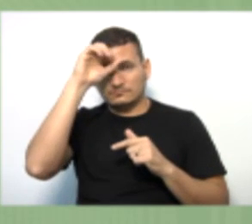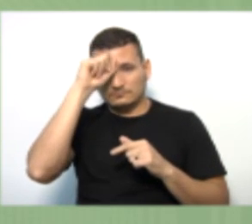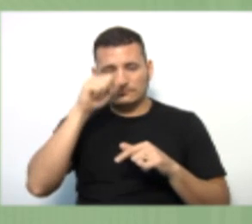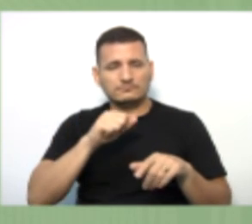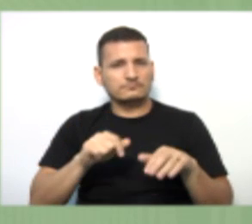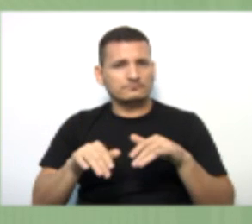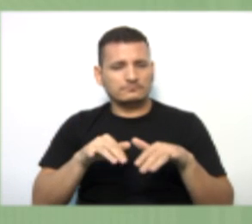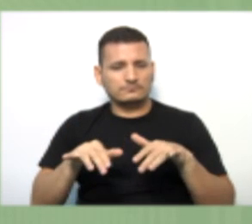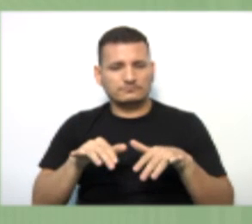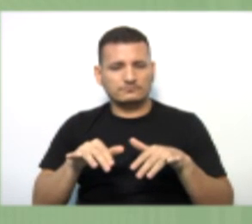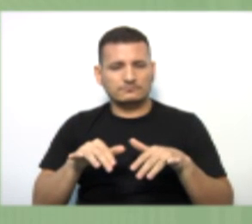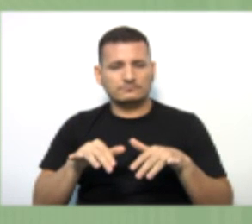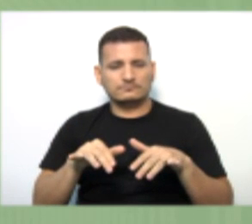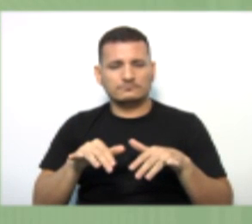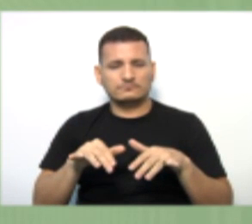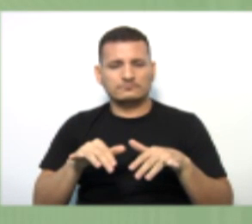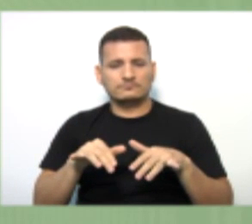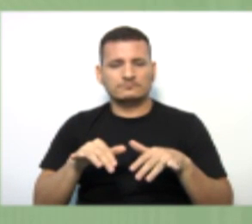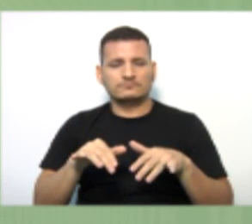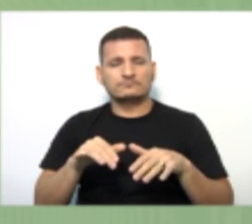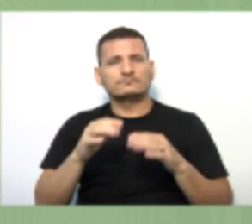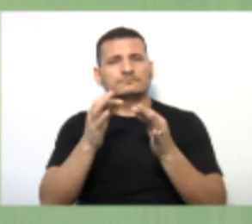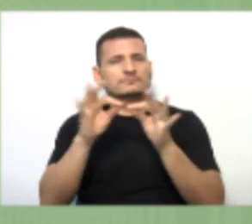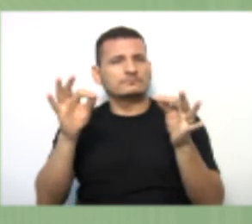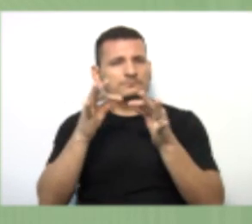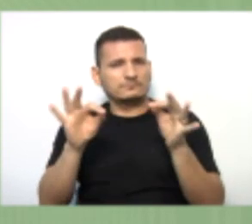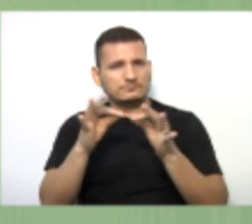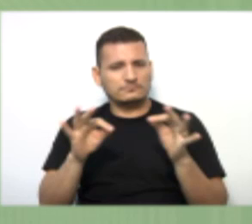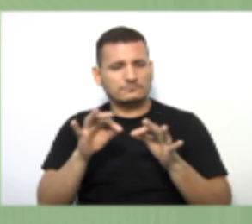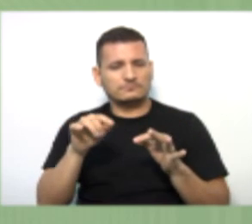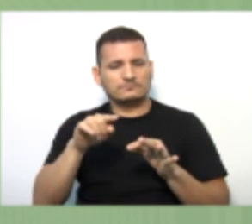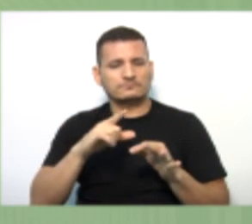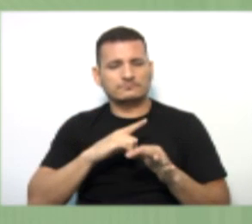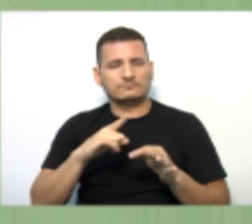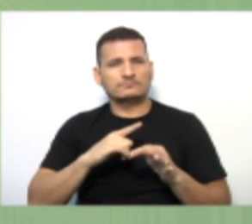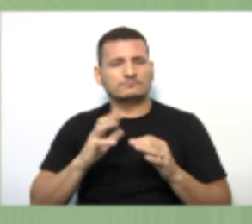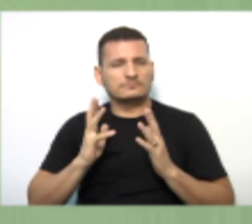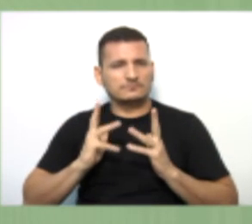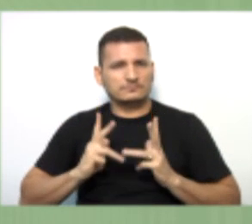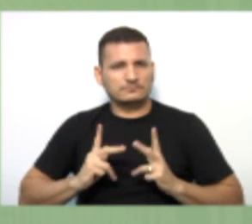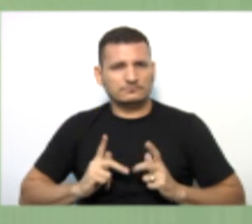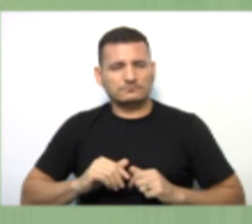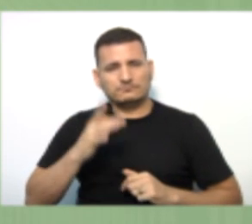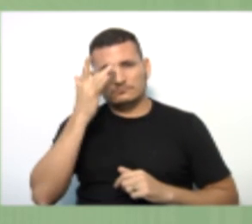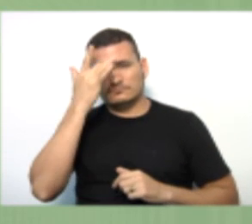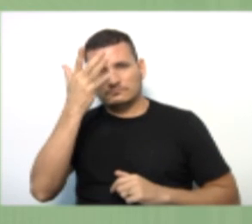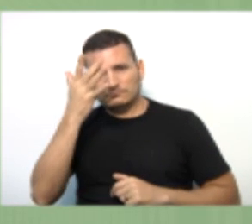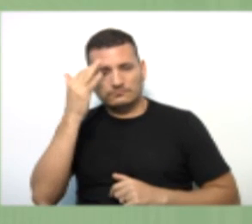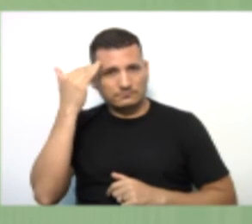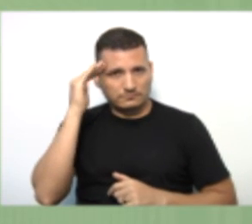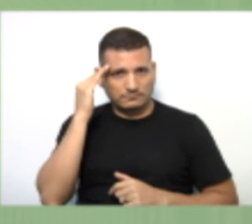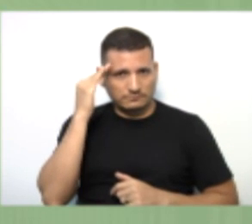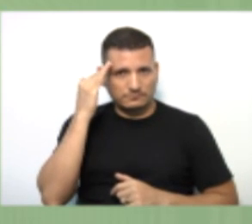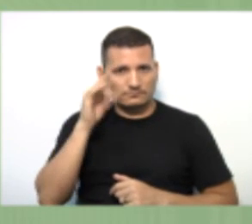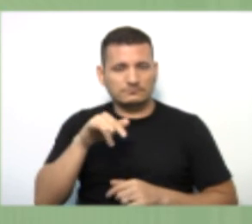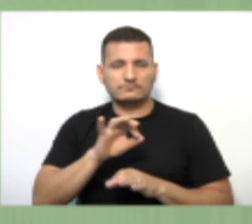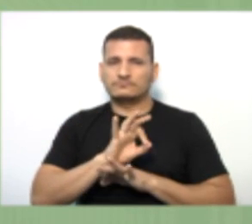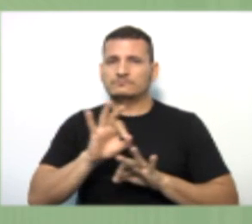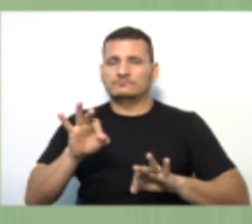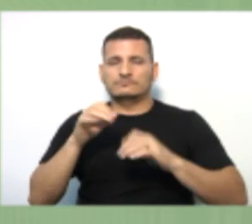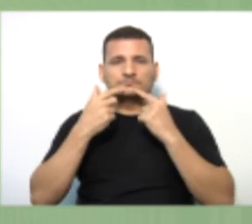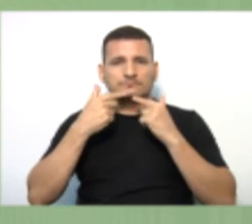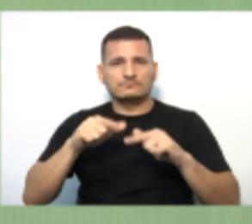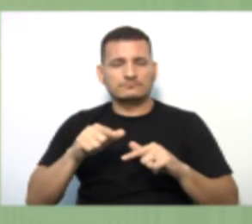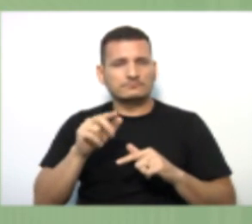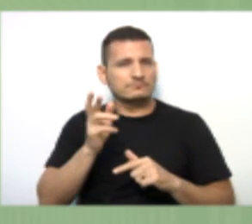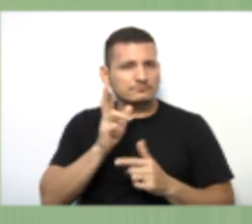programar, por ter uma síntese muito limpa e de fácil interpretação. Ou seja, é uma ótima linguagem para quem